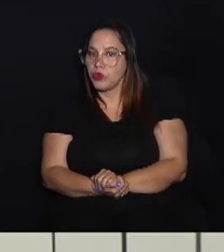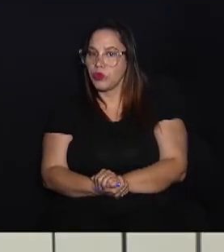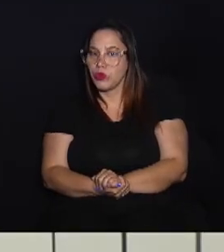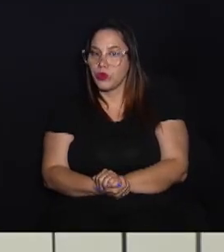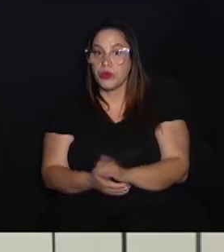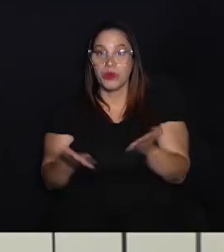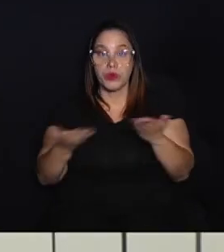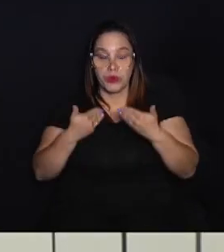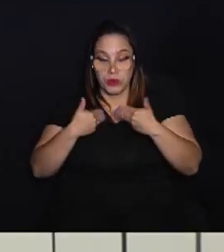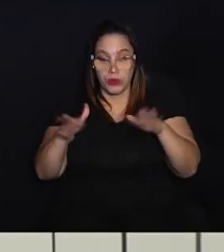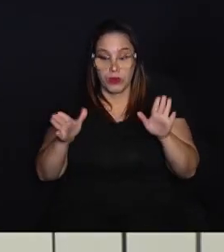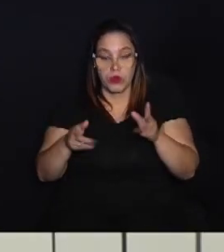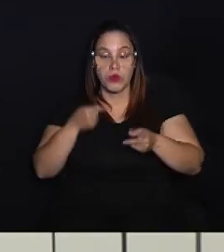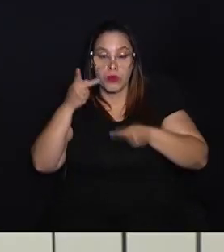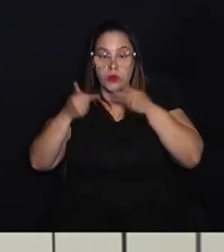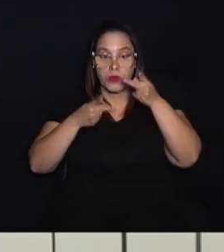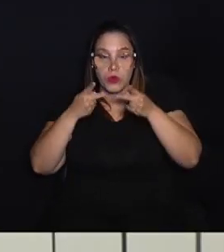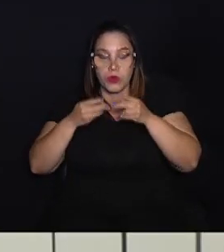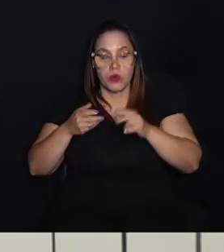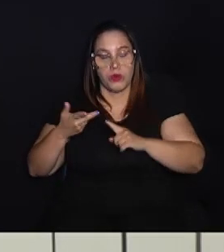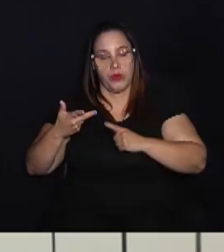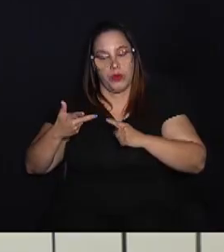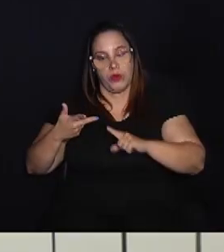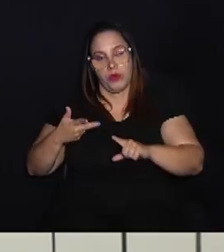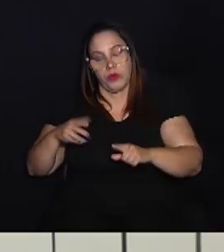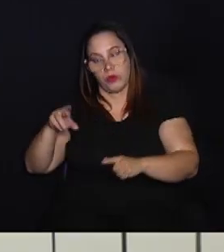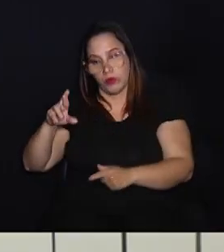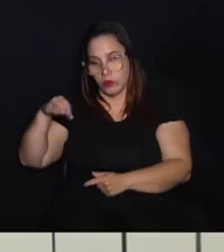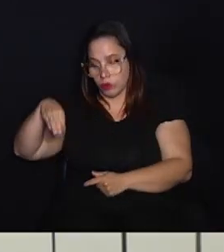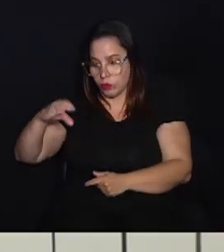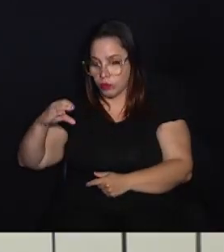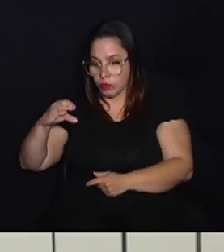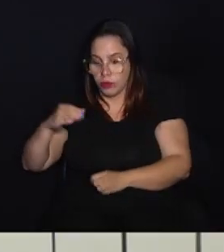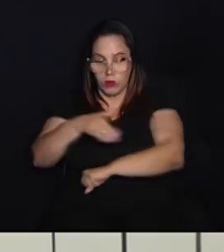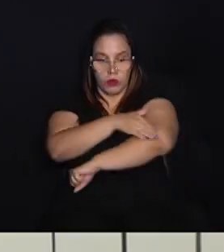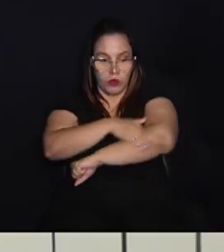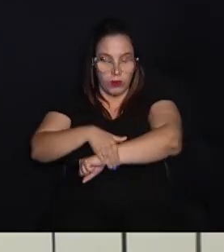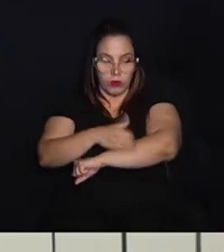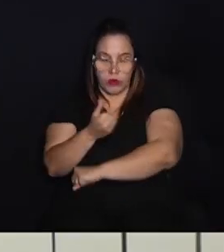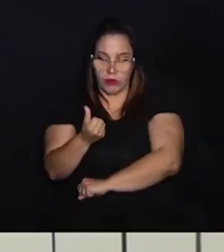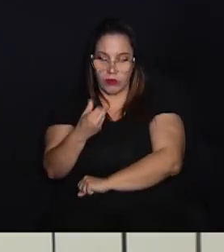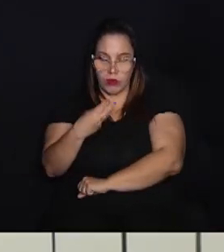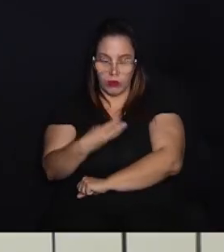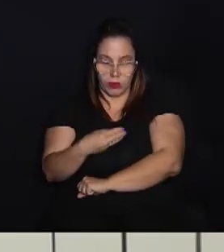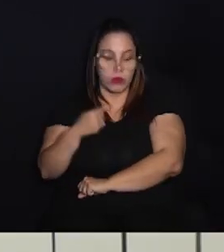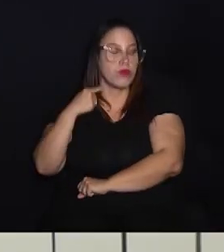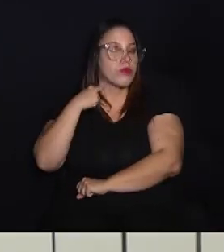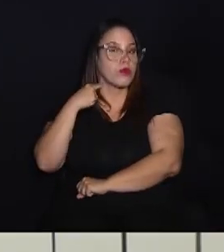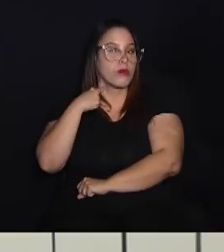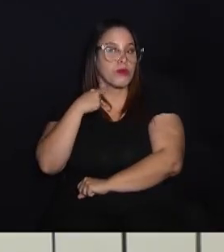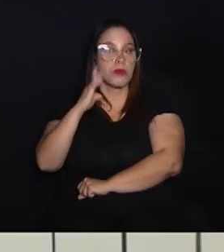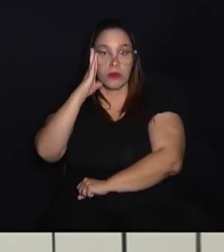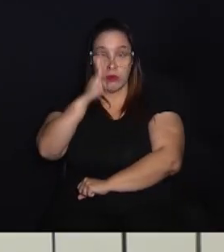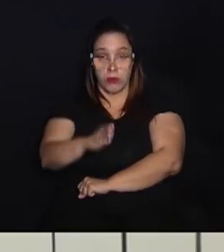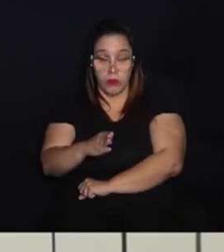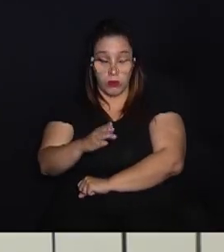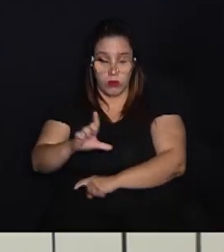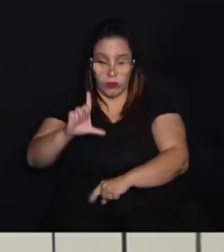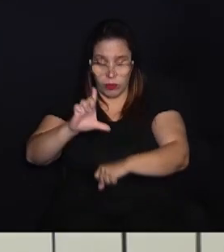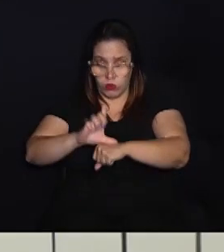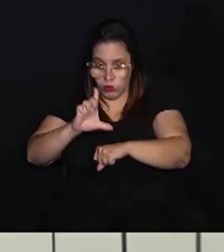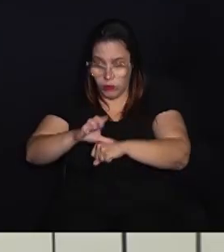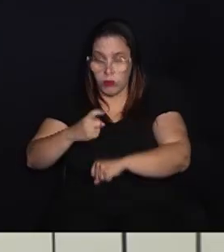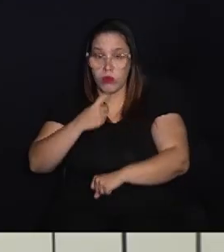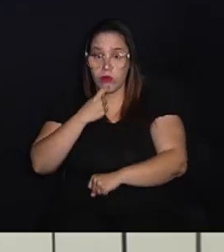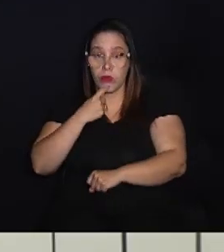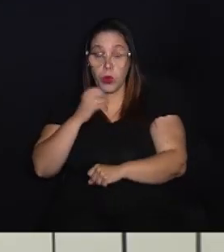E a gente abre falando das notícias da metrópole, porque a Rua 13 de Maio, principal via do comércio do centro de Campinas,